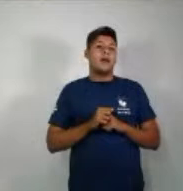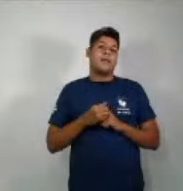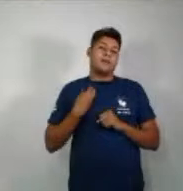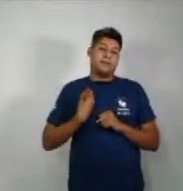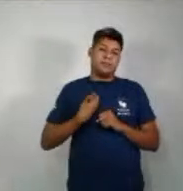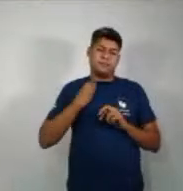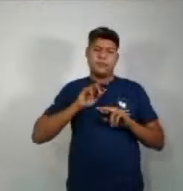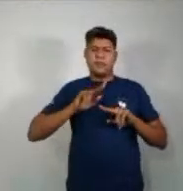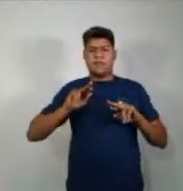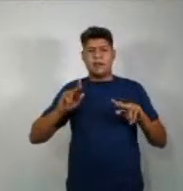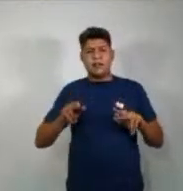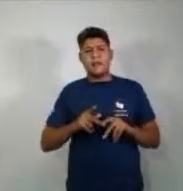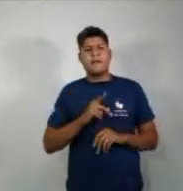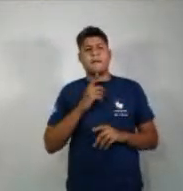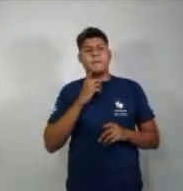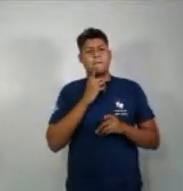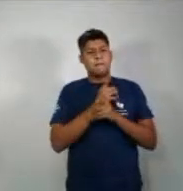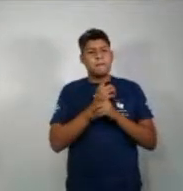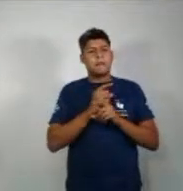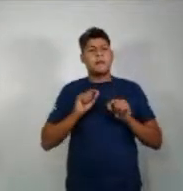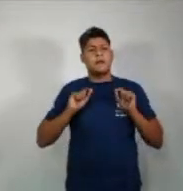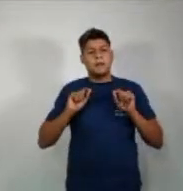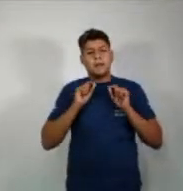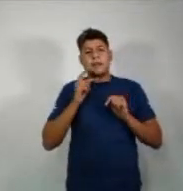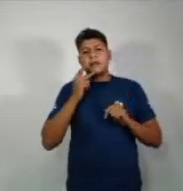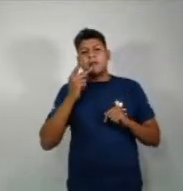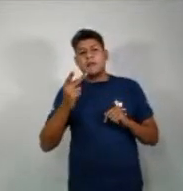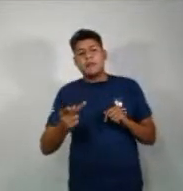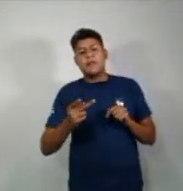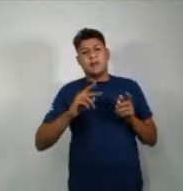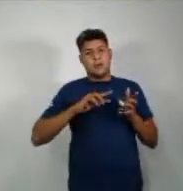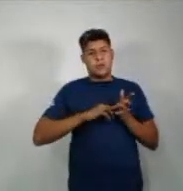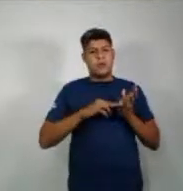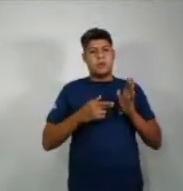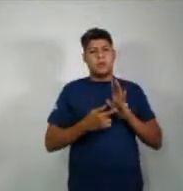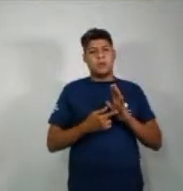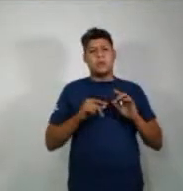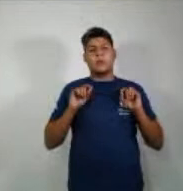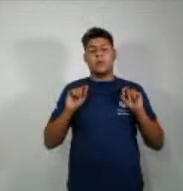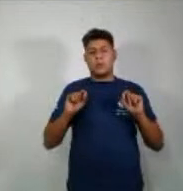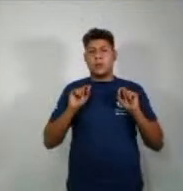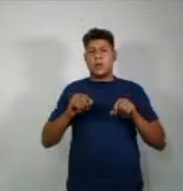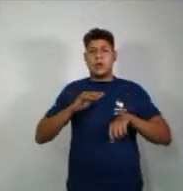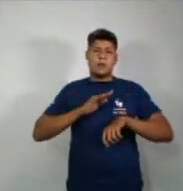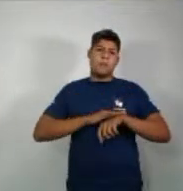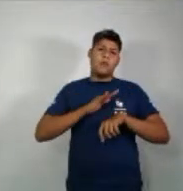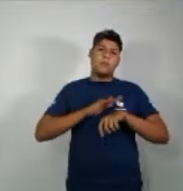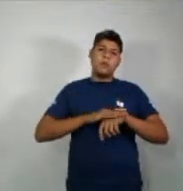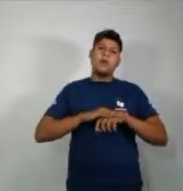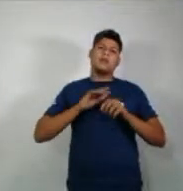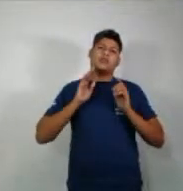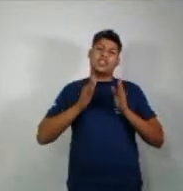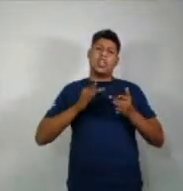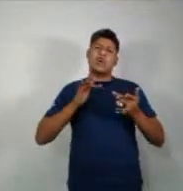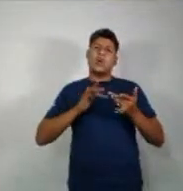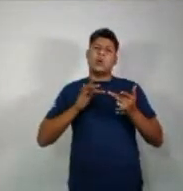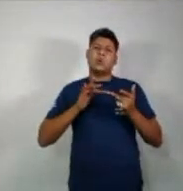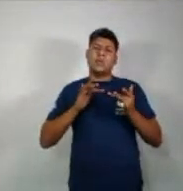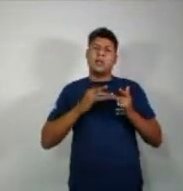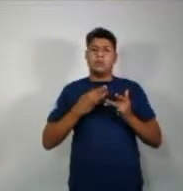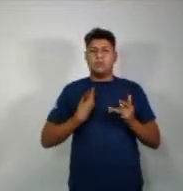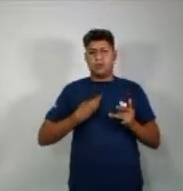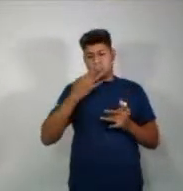E ele conta também que, quando ele foi começar a traduzir, que nesse momento ele já tinha esse contato com o Ribeiro Couto, que é um